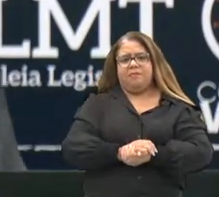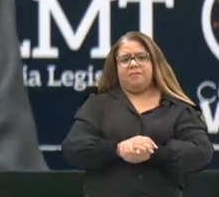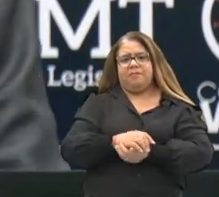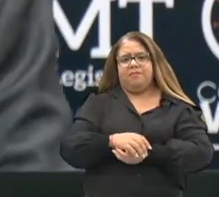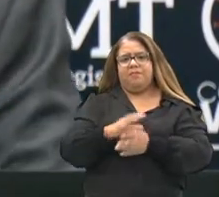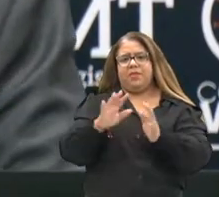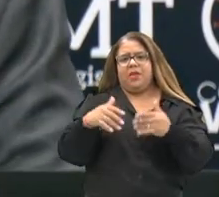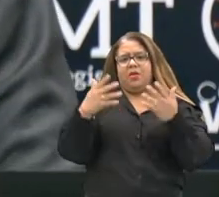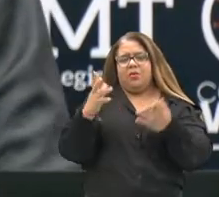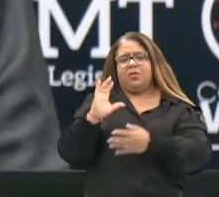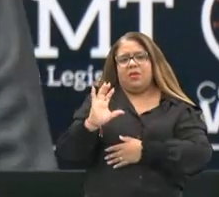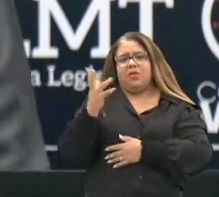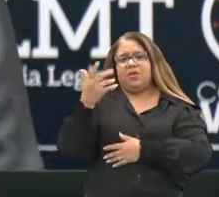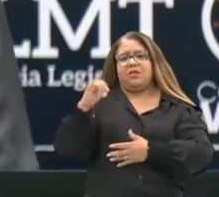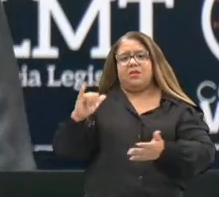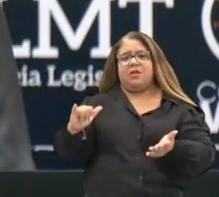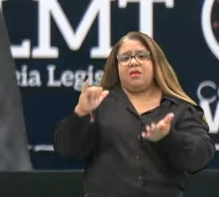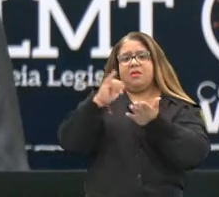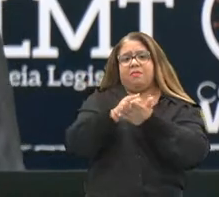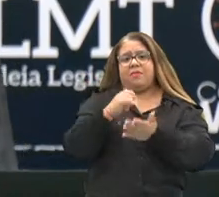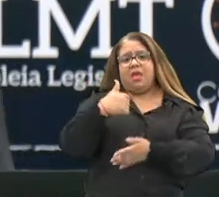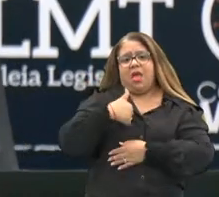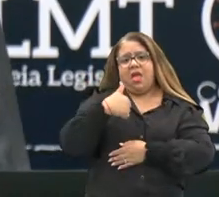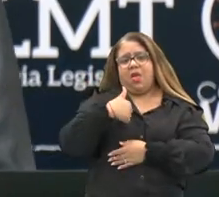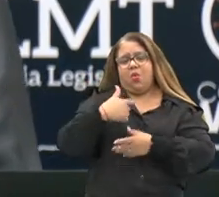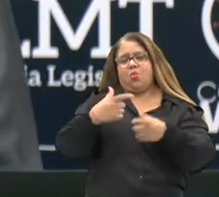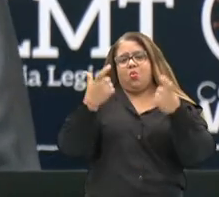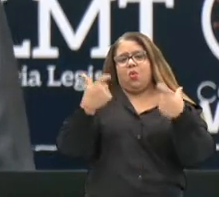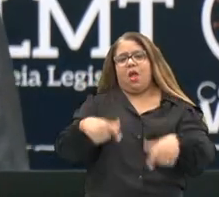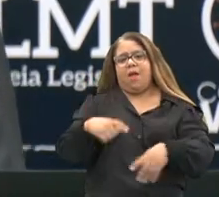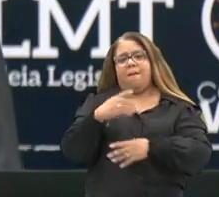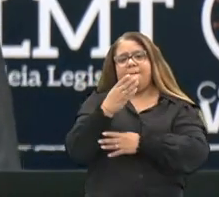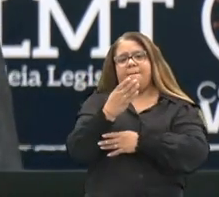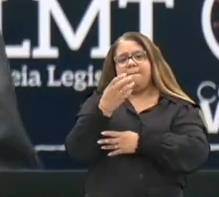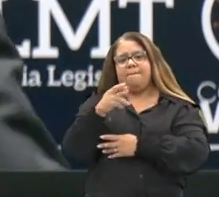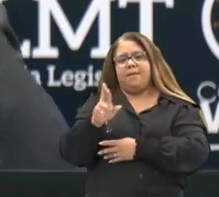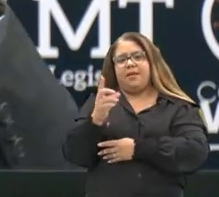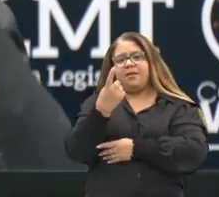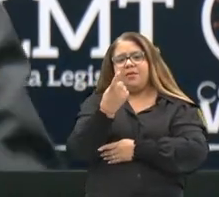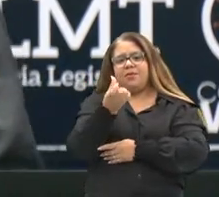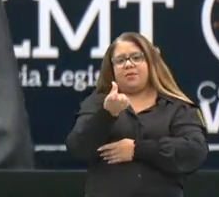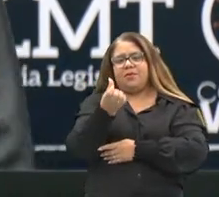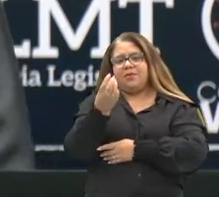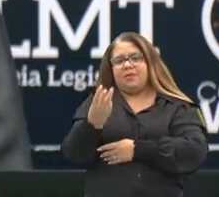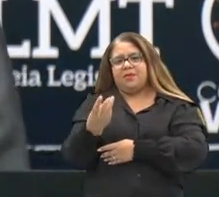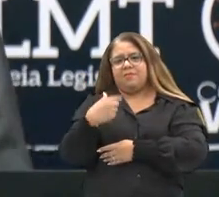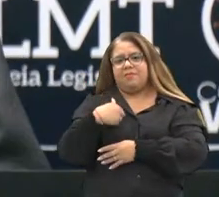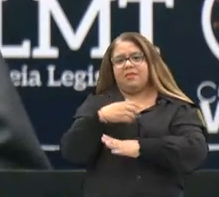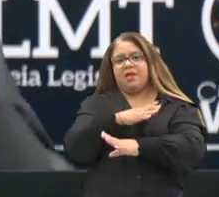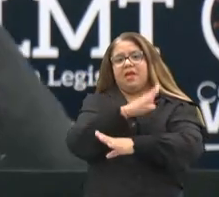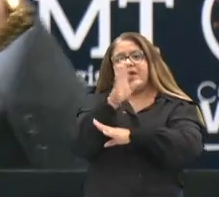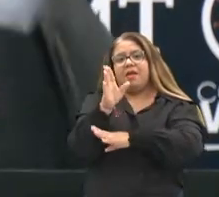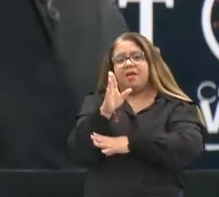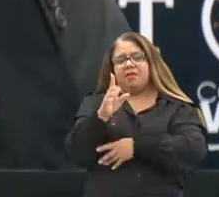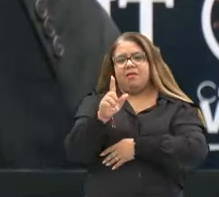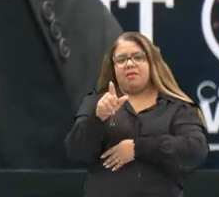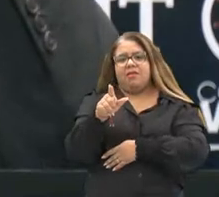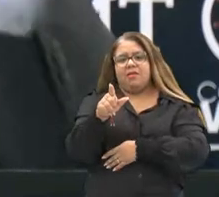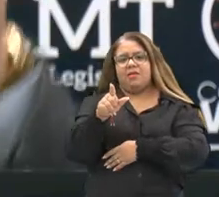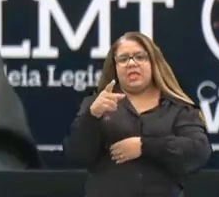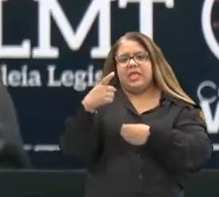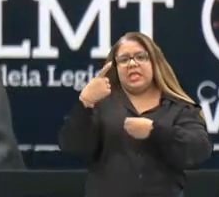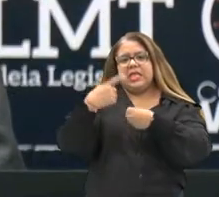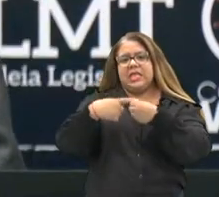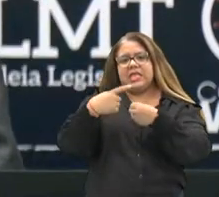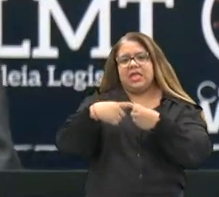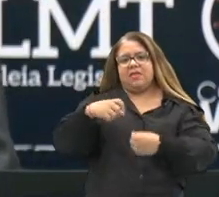acidente, eu estava no longo da BR-163. Nessa data, eu estava indo, atravessando ali Sinop, indo